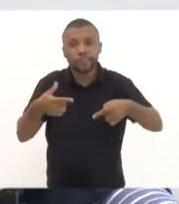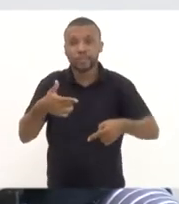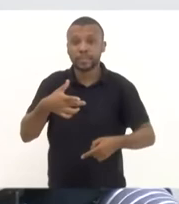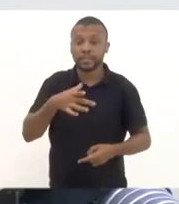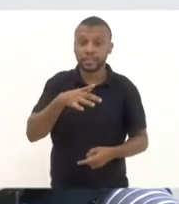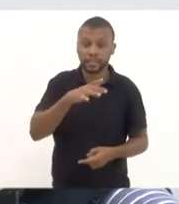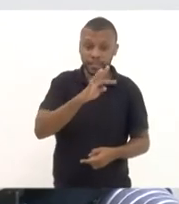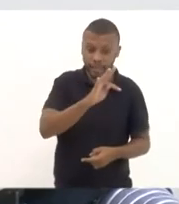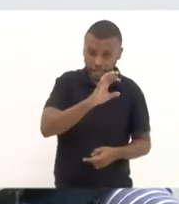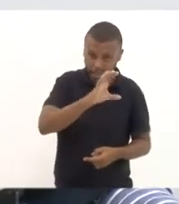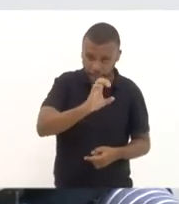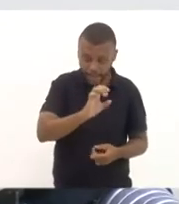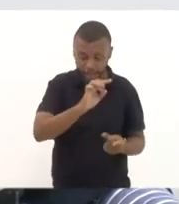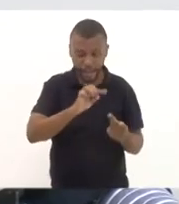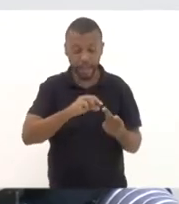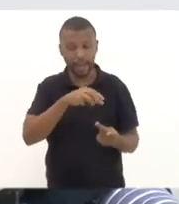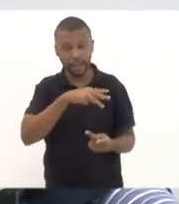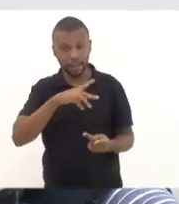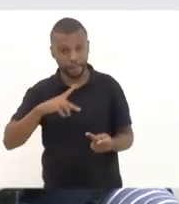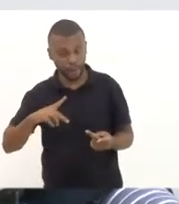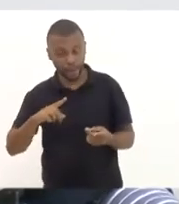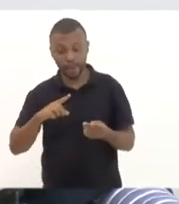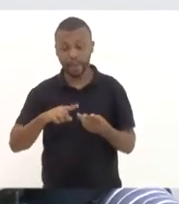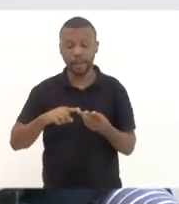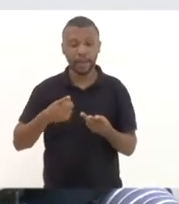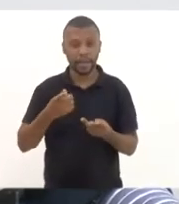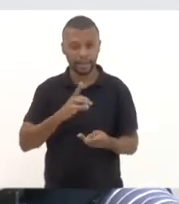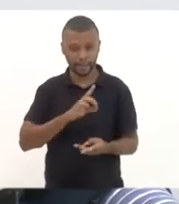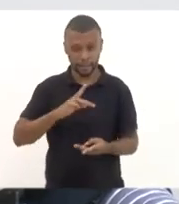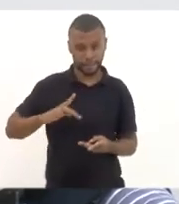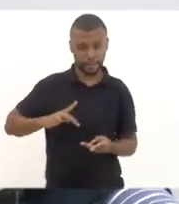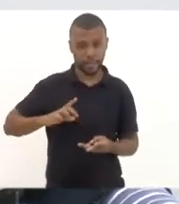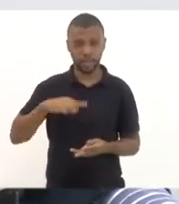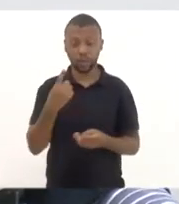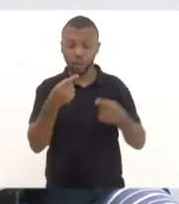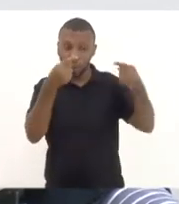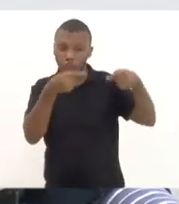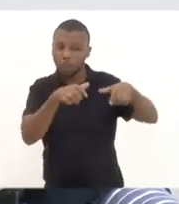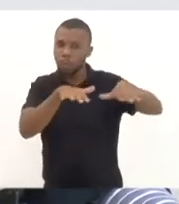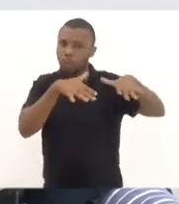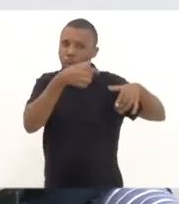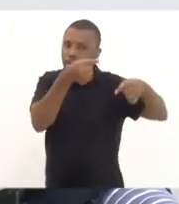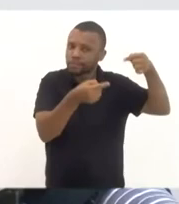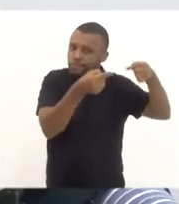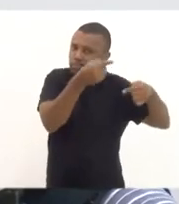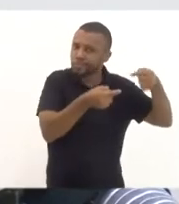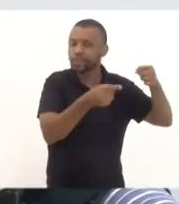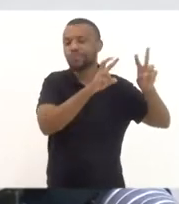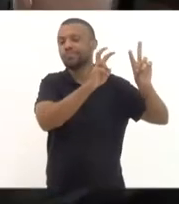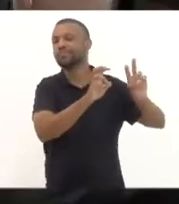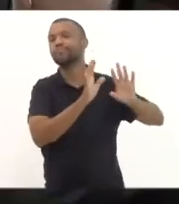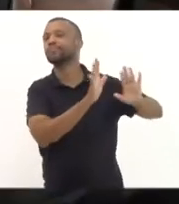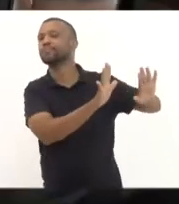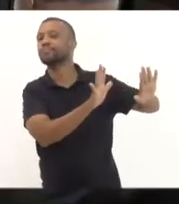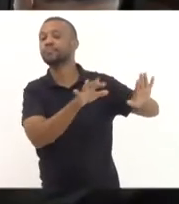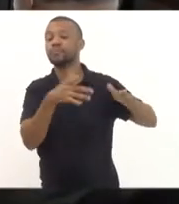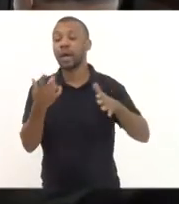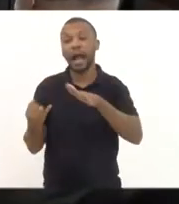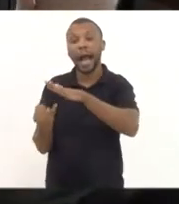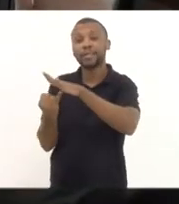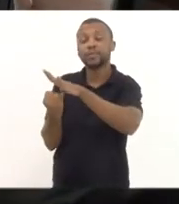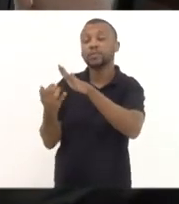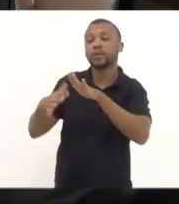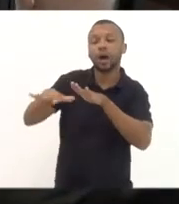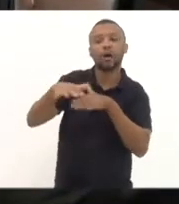para acompanhar permanentemente a Sep Instituto Metrópole é mais uma entidade para gente ouvir como riotrilhos Central enfim de sentido para poder fechar